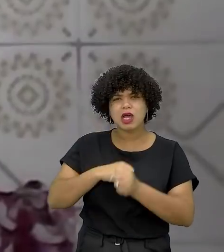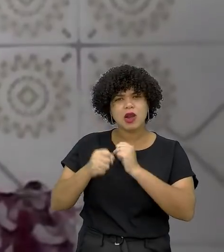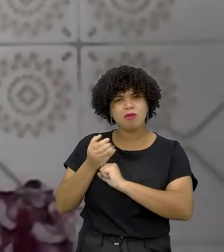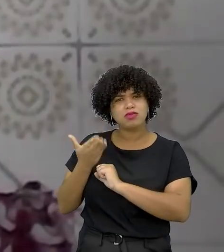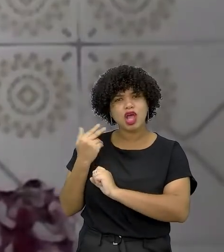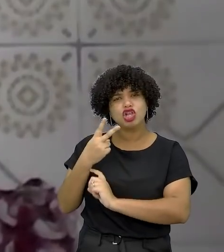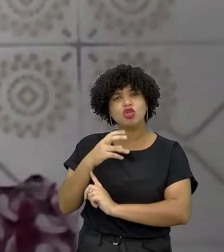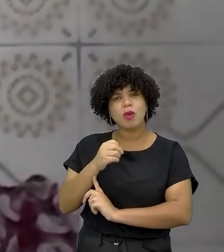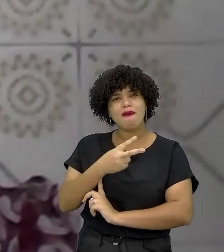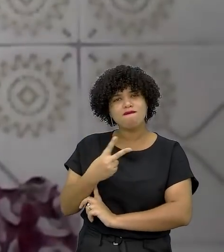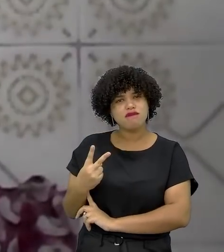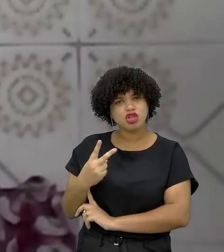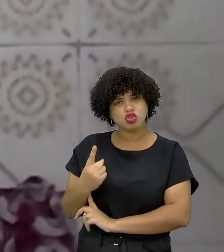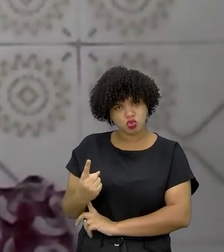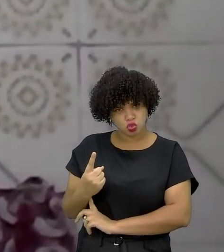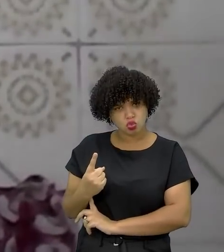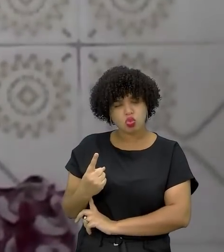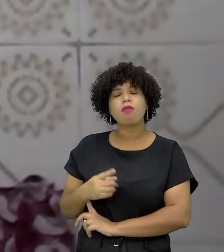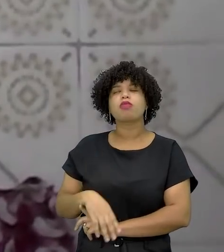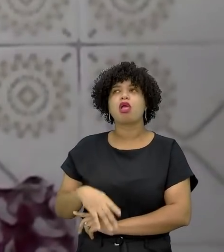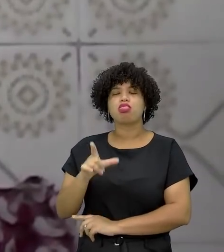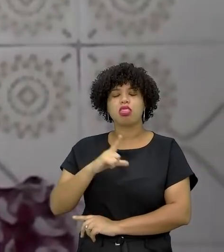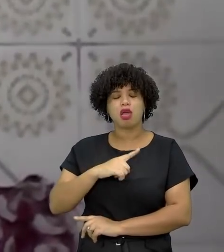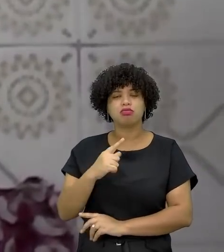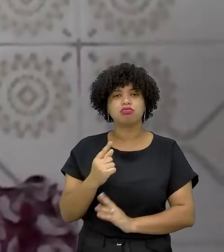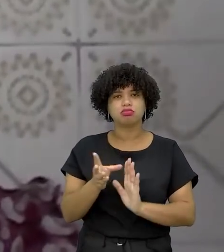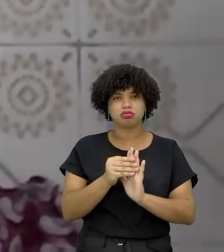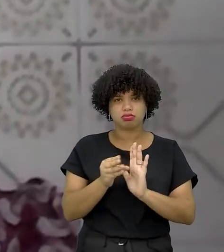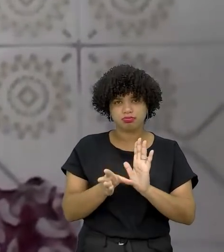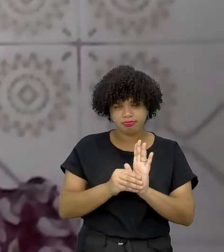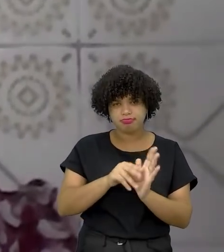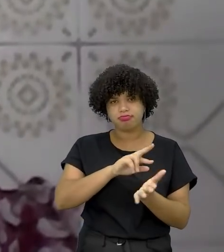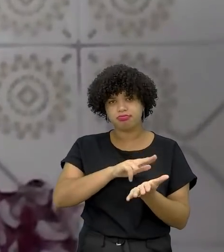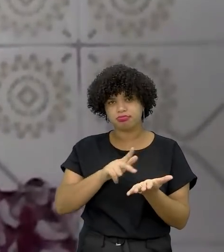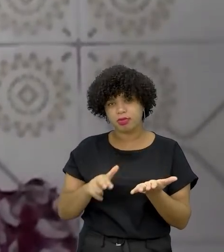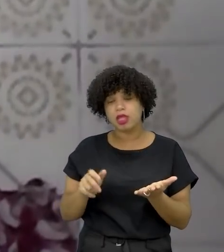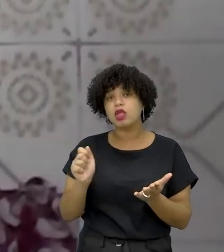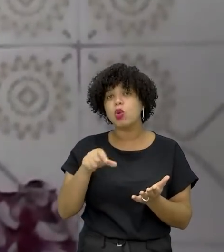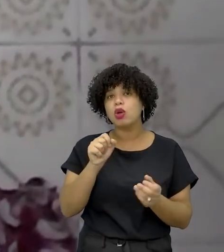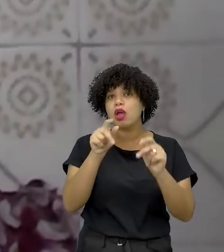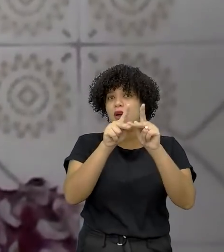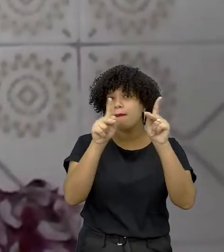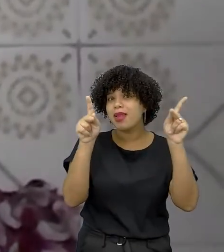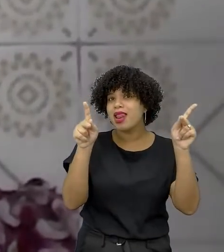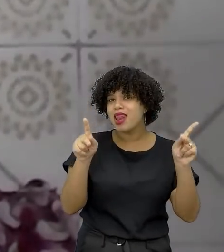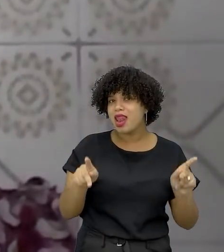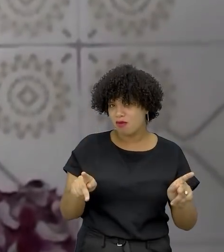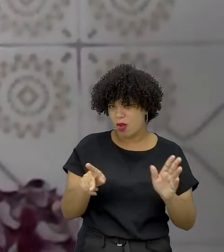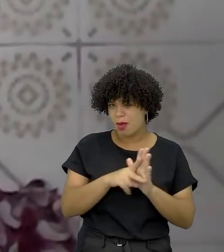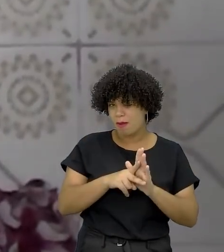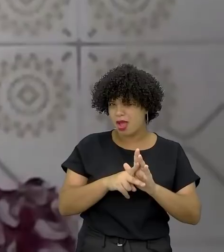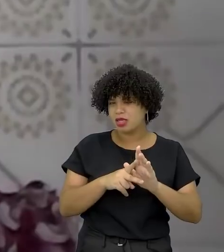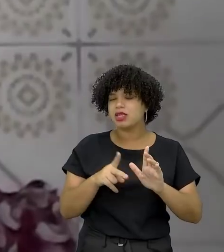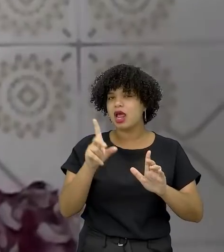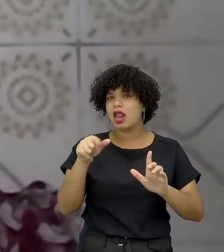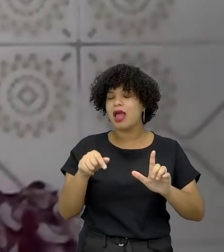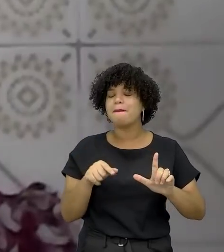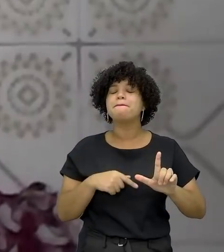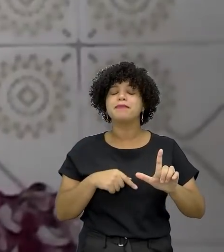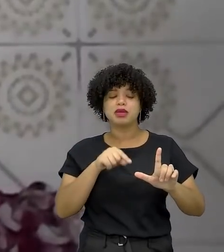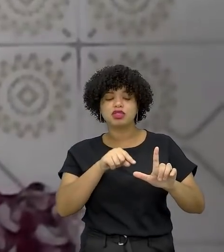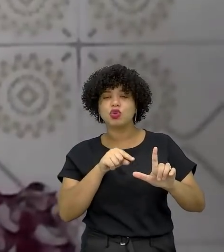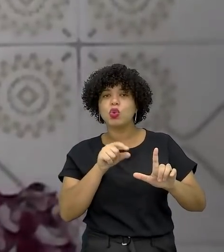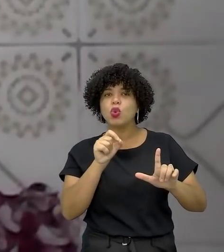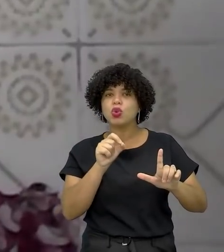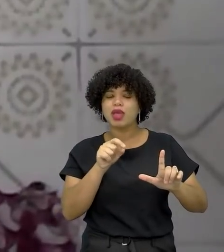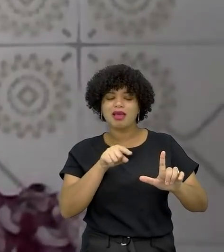ano passado. Nós temos a plataforma São Paulo, né, que é a plataforma de avaliação